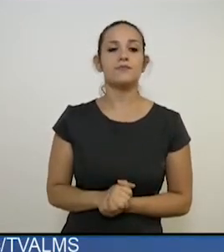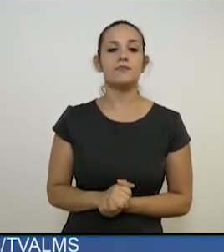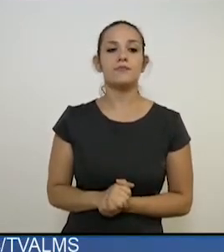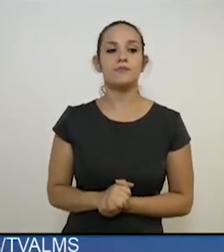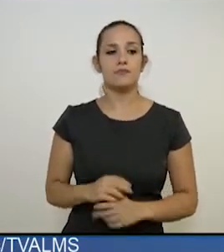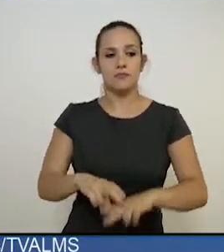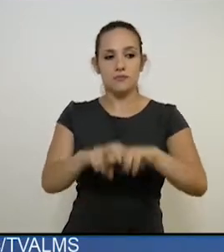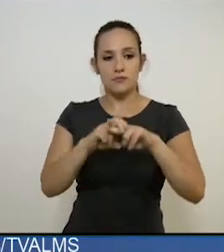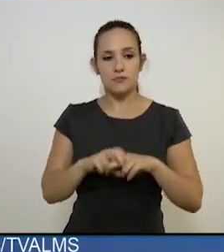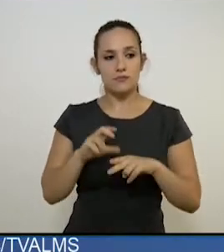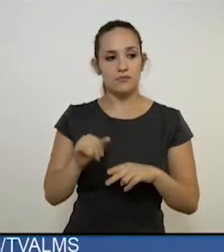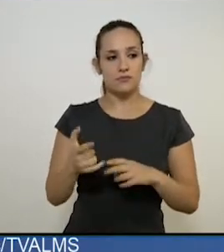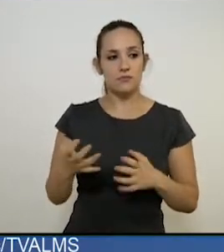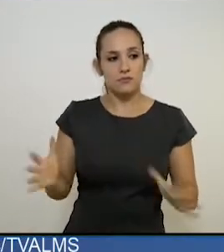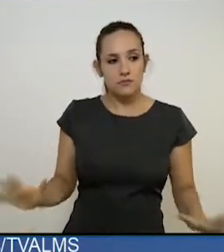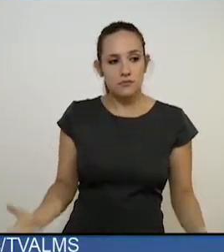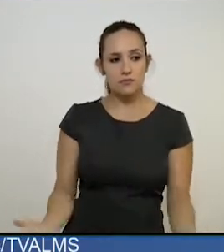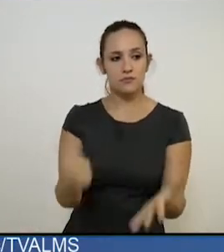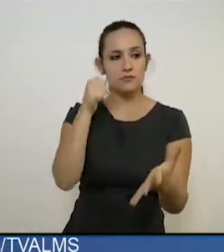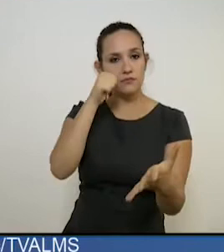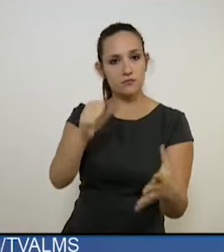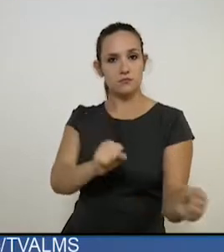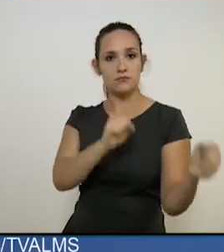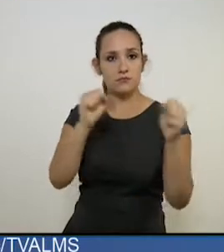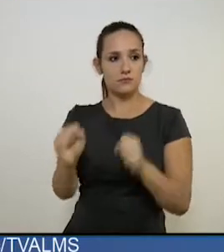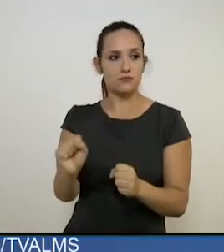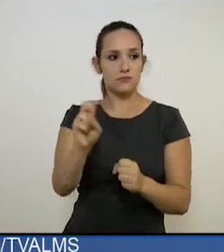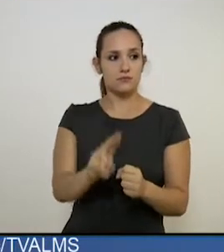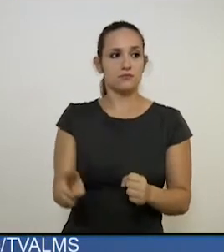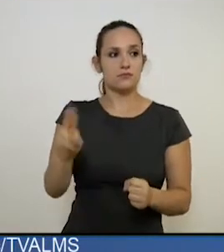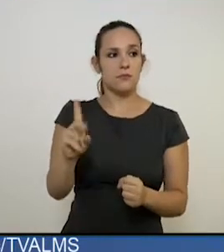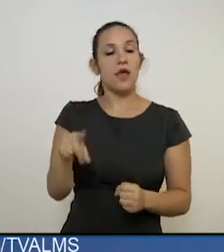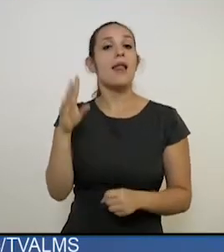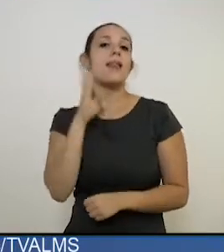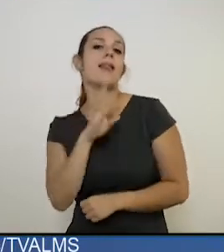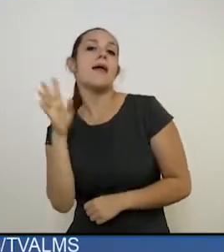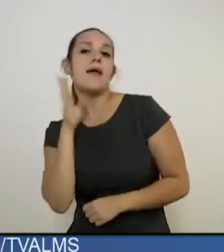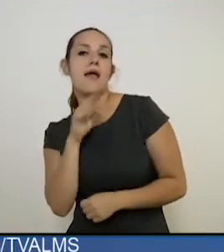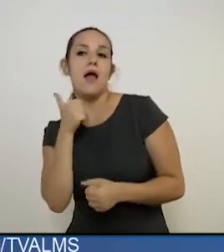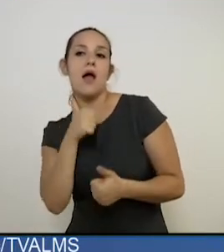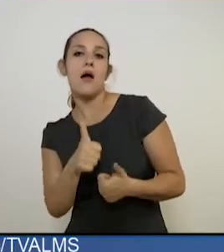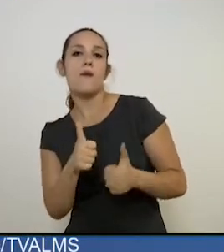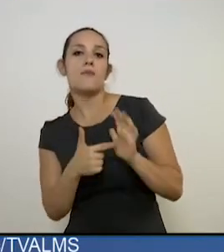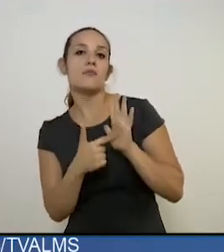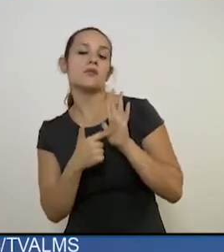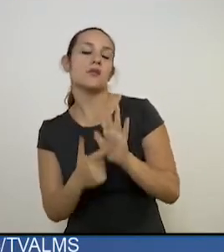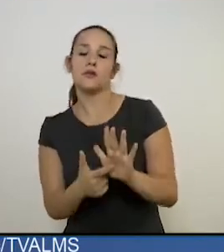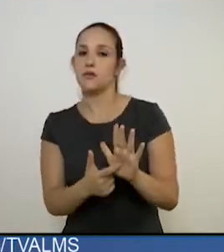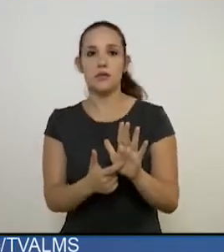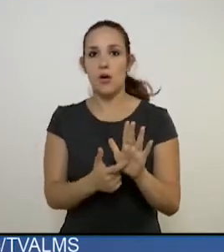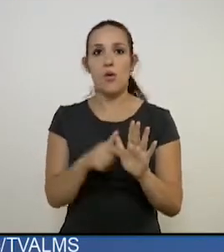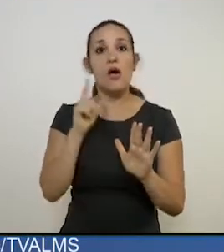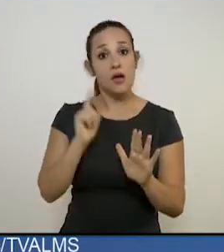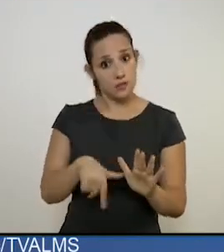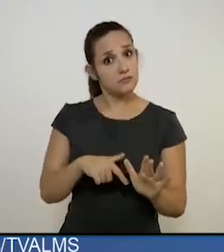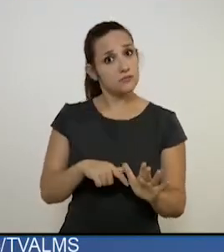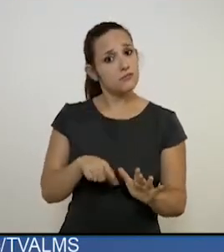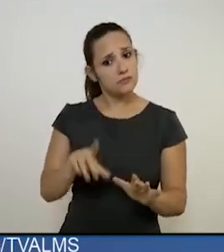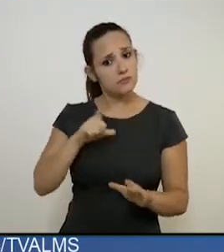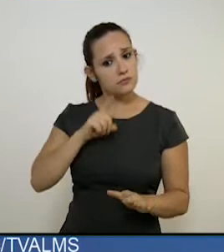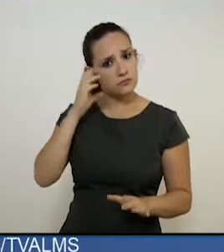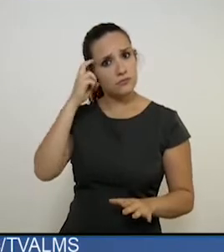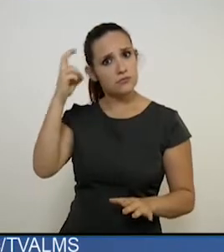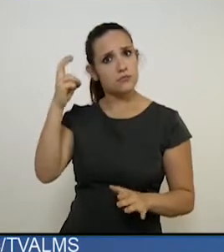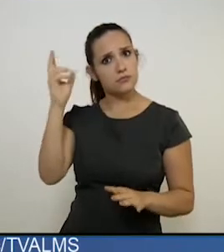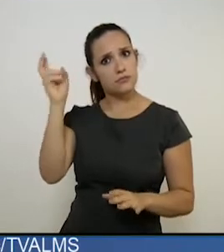a posições de poder não é só uma coisa legal a fazer, é atitude inteligente a se